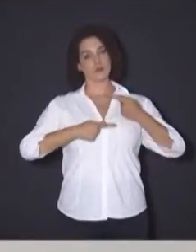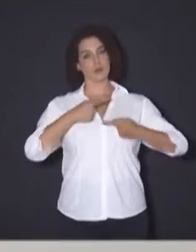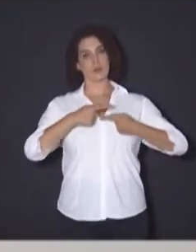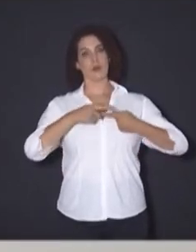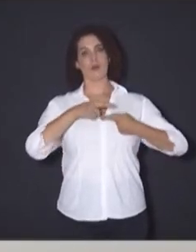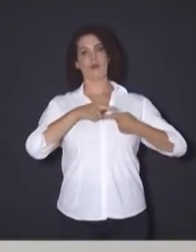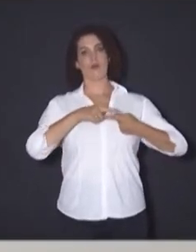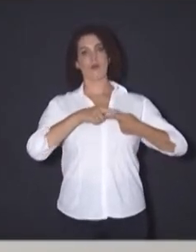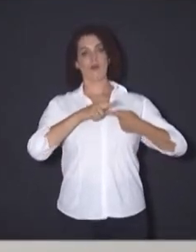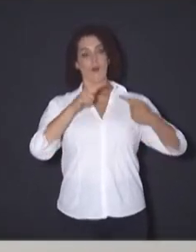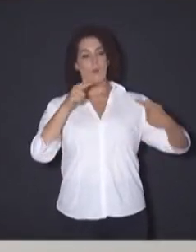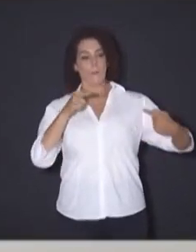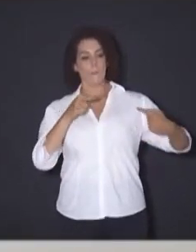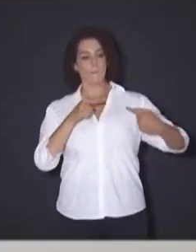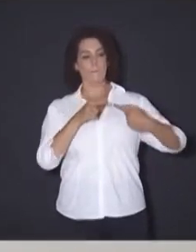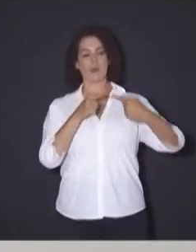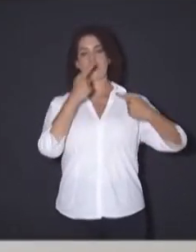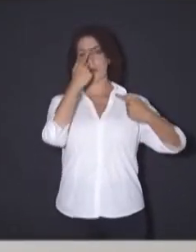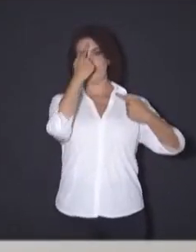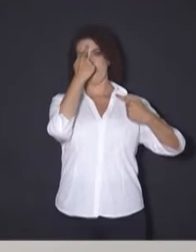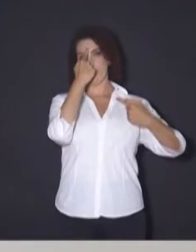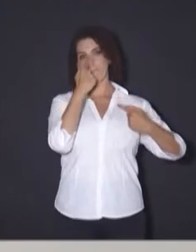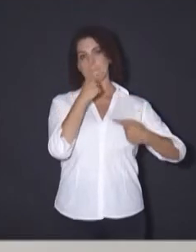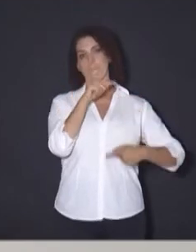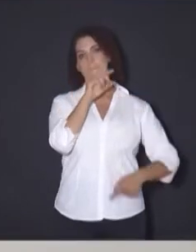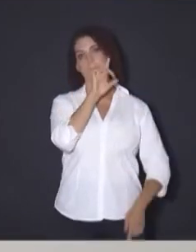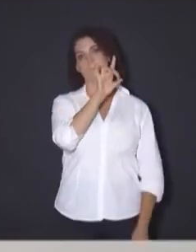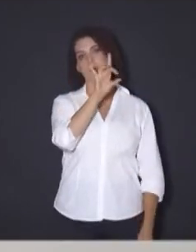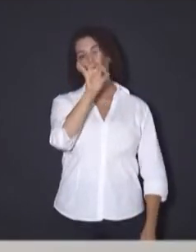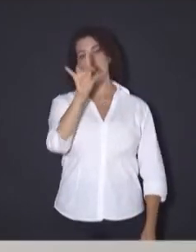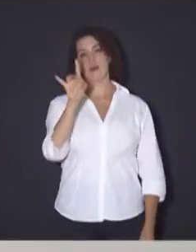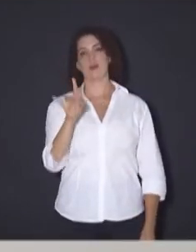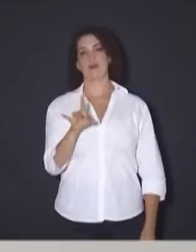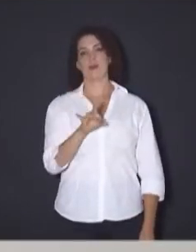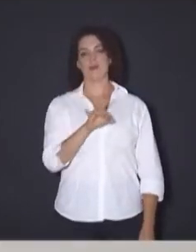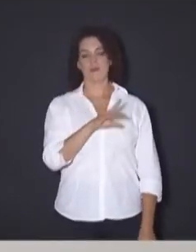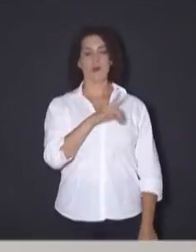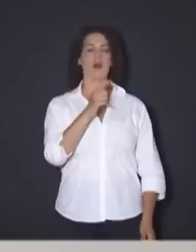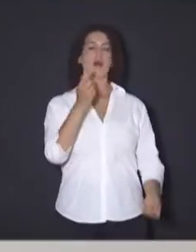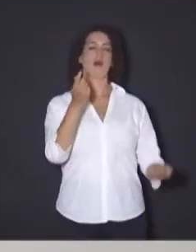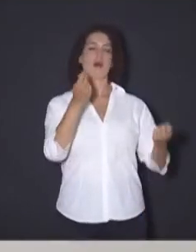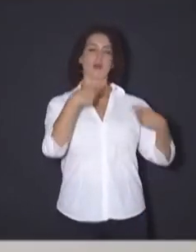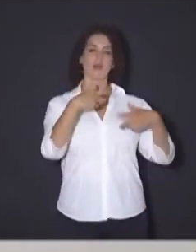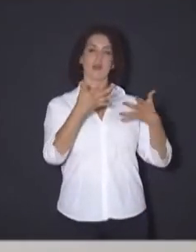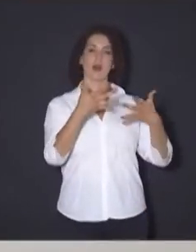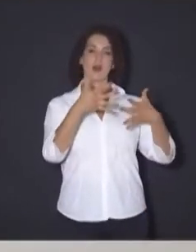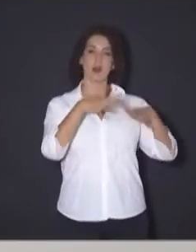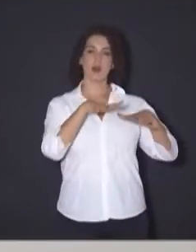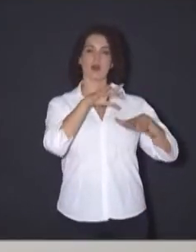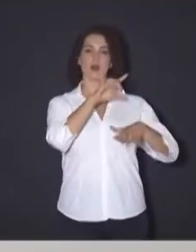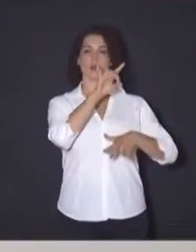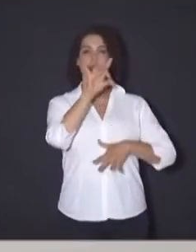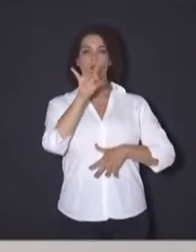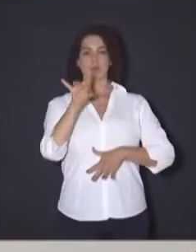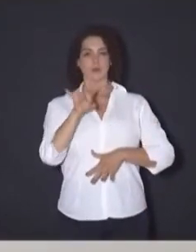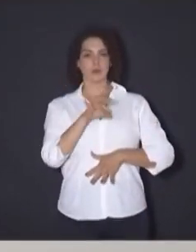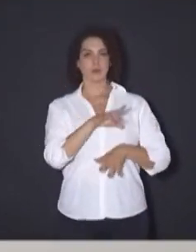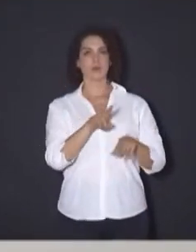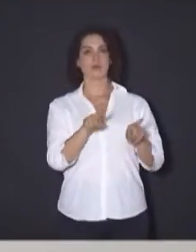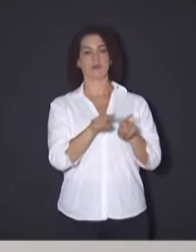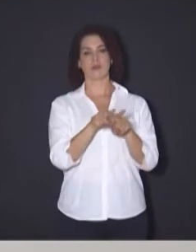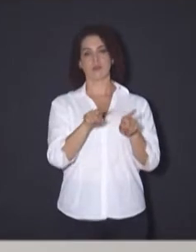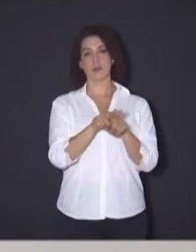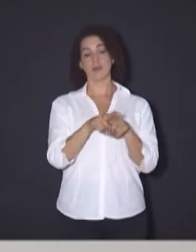a partir desse conhecimento será muito mais inclusivo e um modelo que se fará com que exatamente as